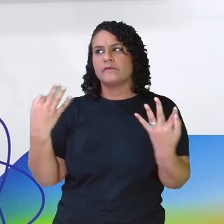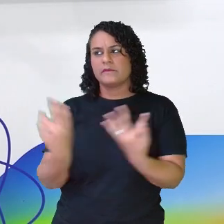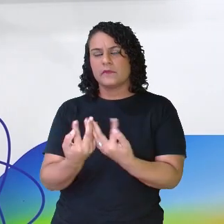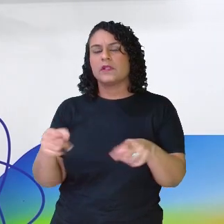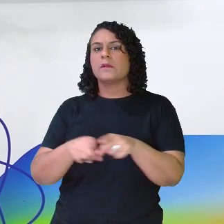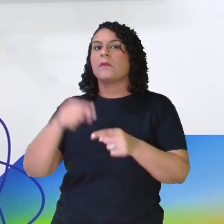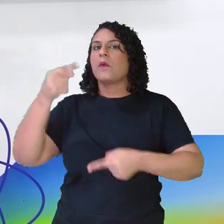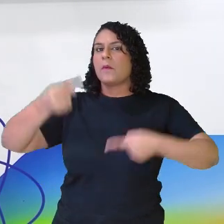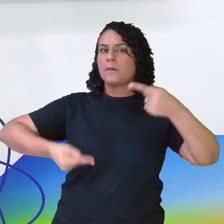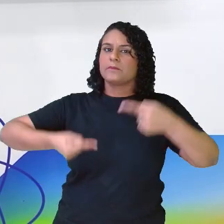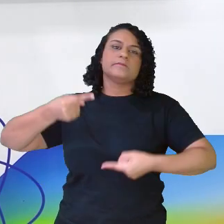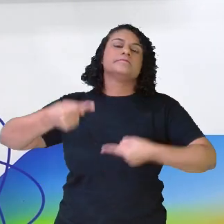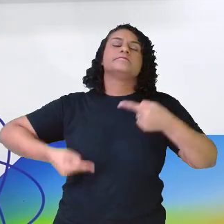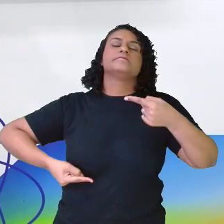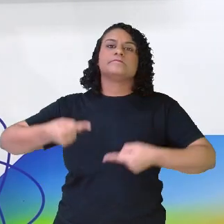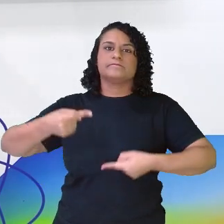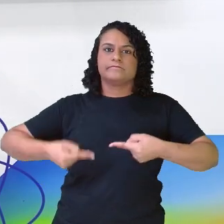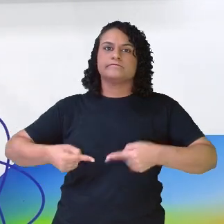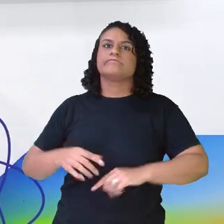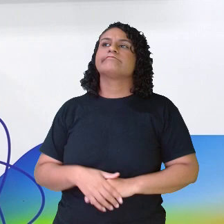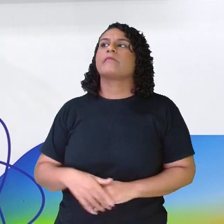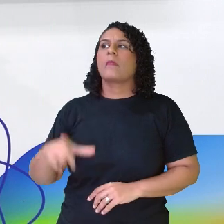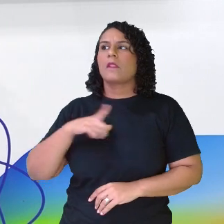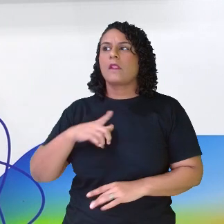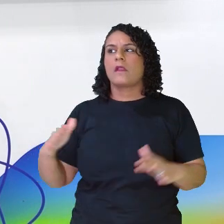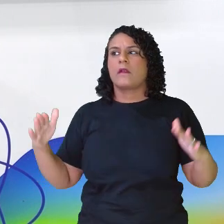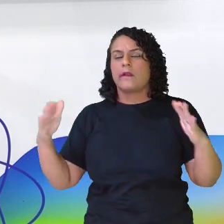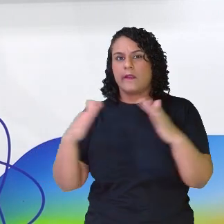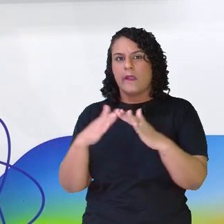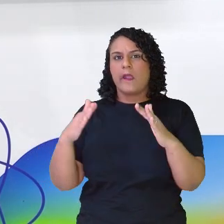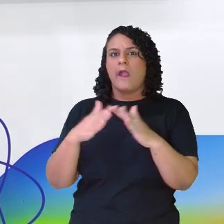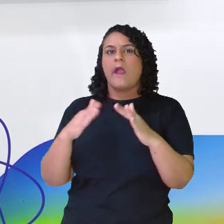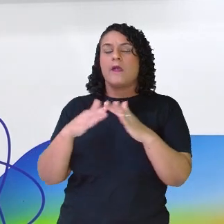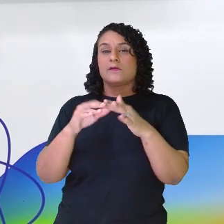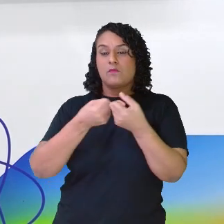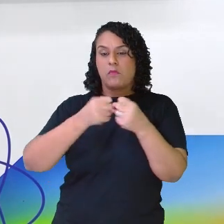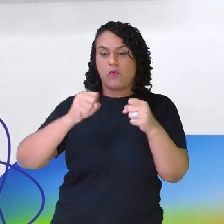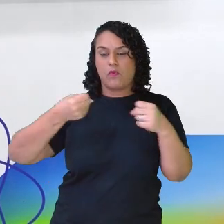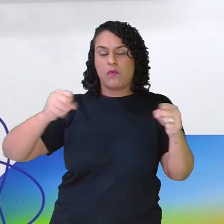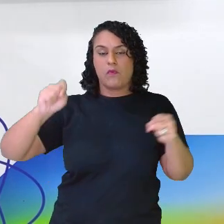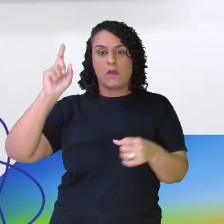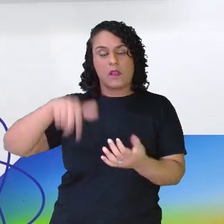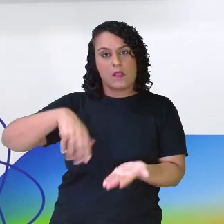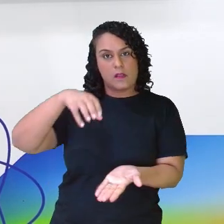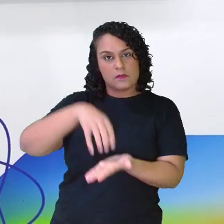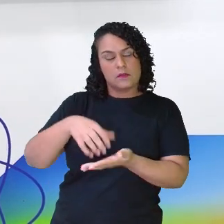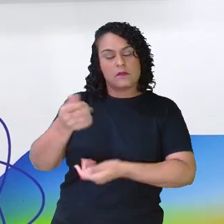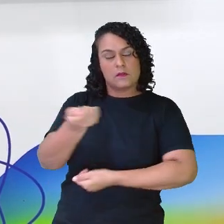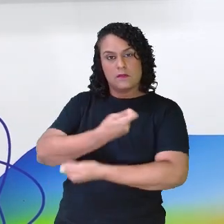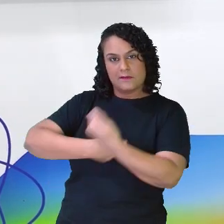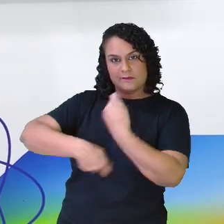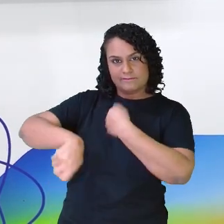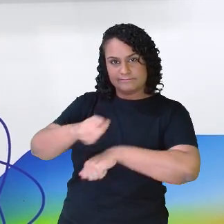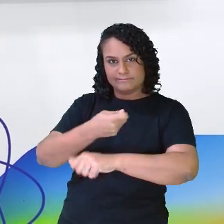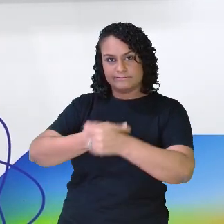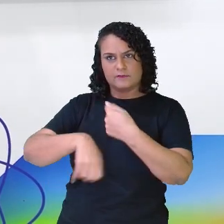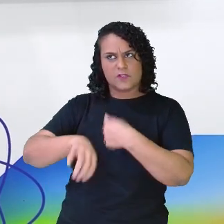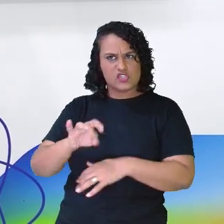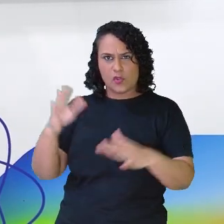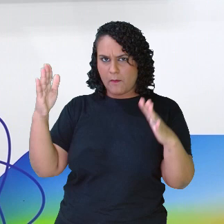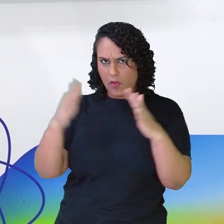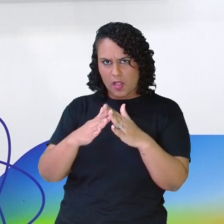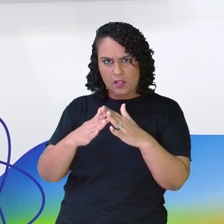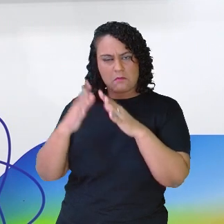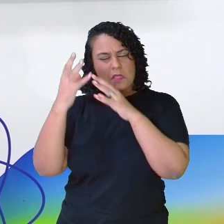daquele formato ali do engenho, a casa, o local, que essa casa era o centro administrativo do engenho, não era só a moradia